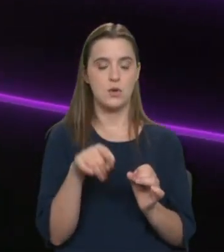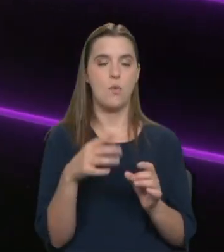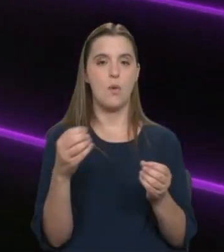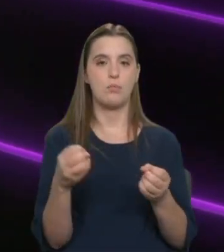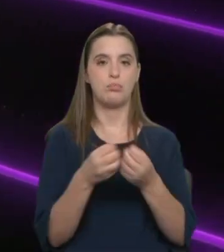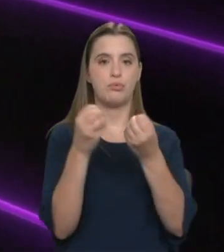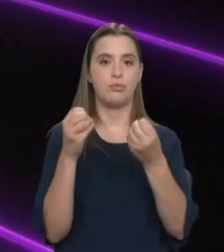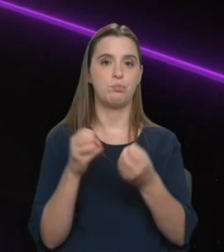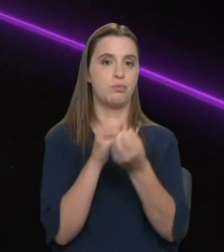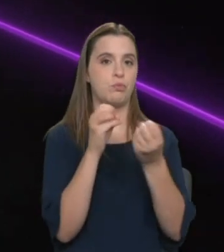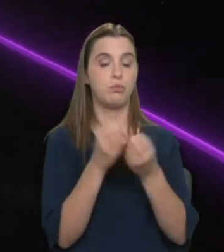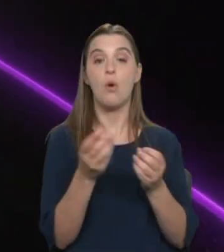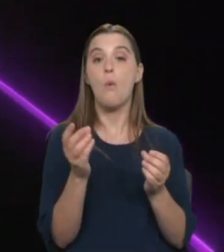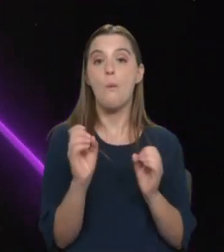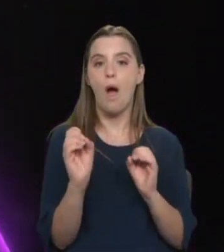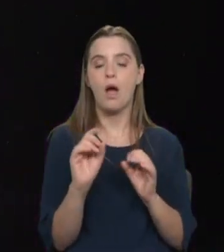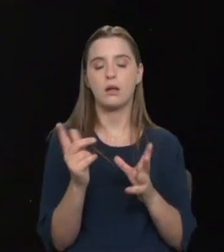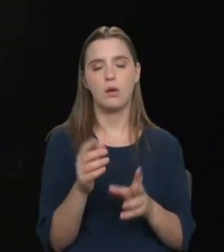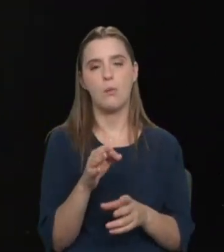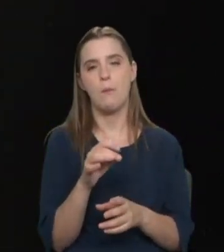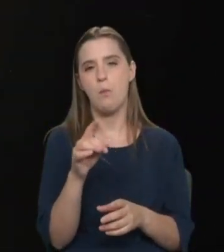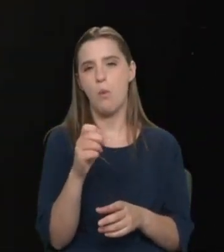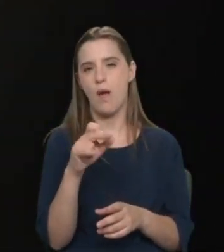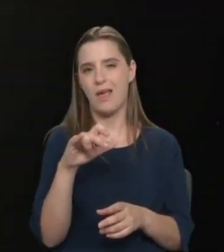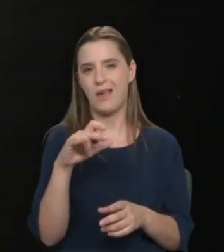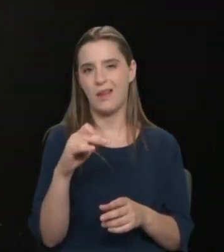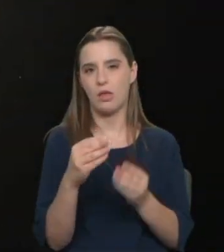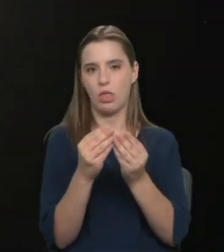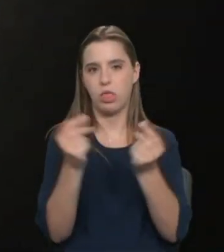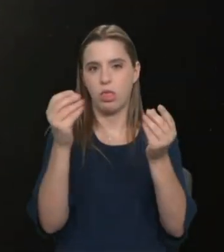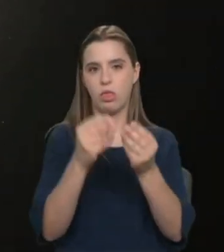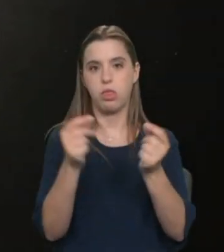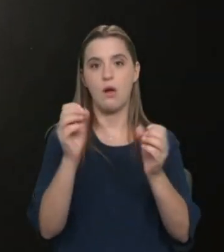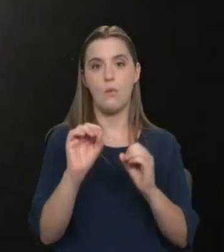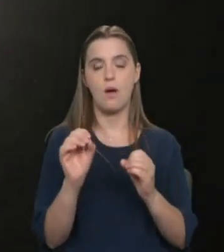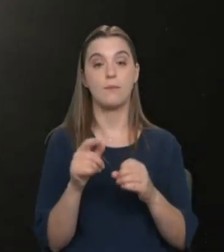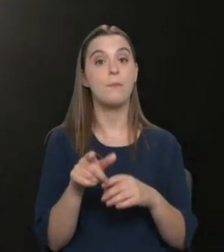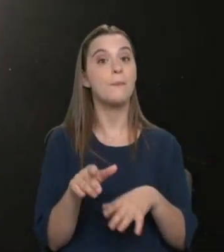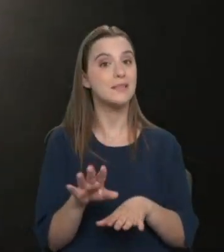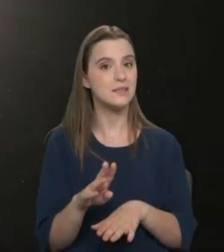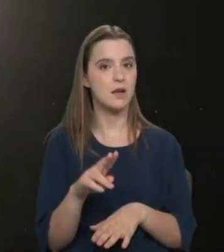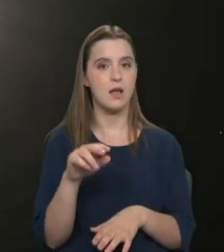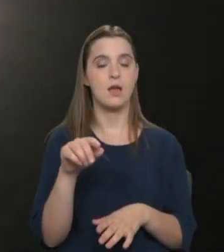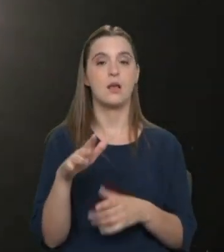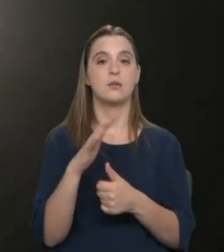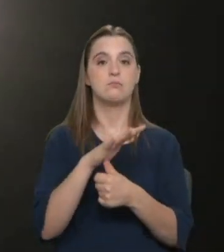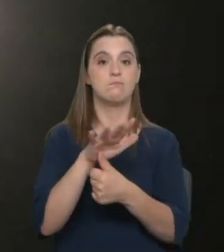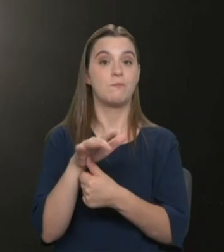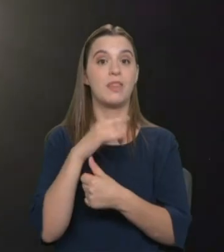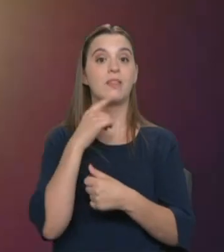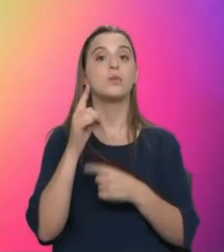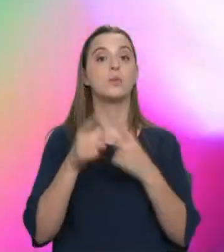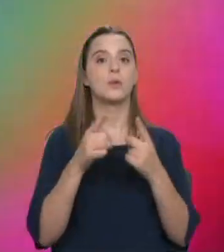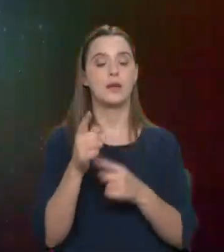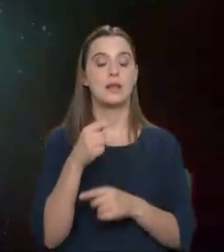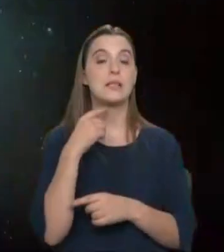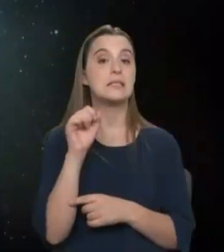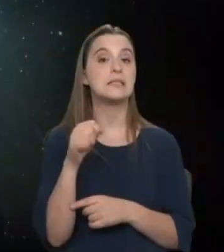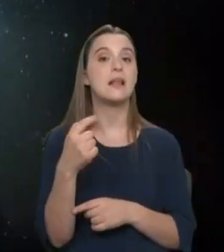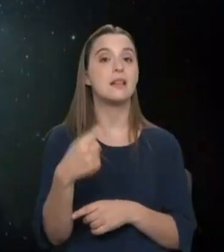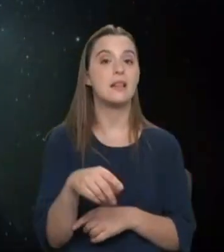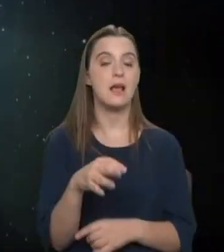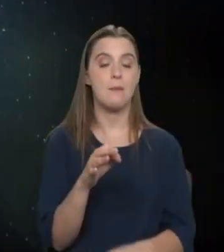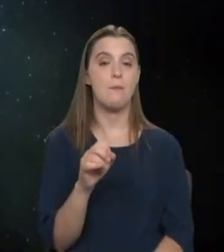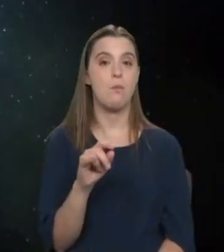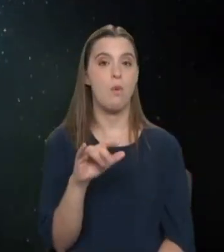poeira. Não é isso que diz a New Horizons. A New Horizons diz que, sim, nós estamos a encontrar aqui alguma poeira, que só pode ser explicada se existirem aqui outros